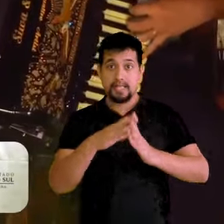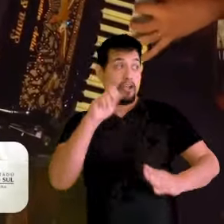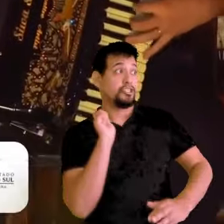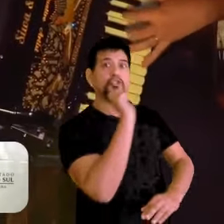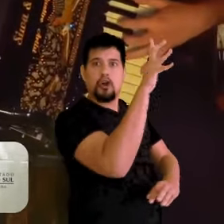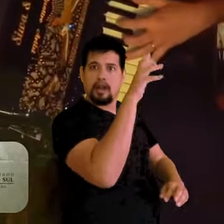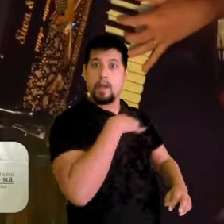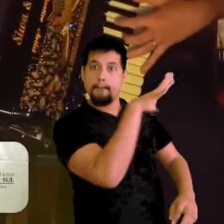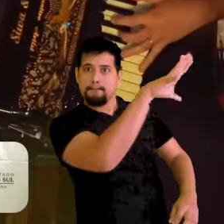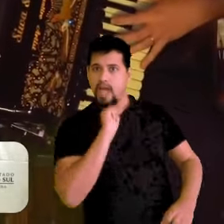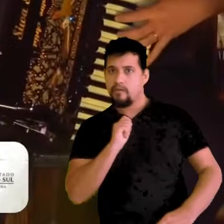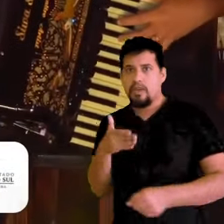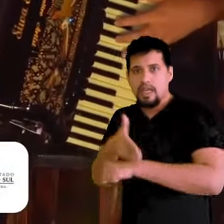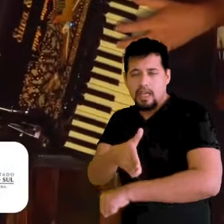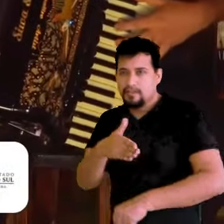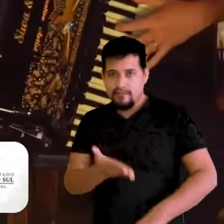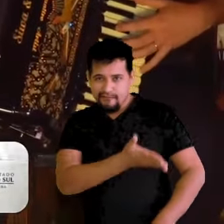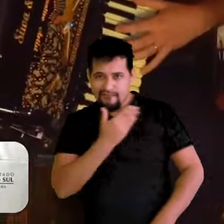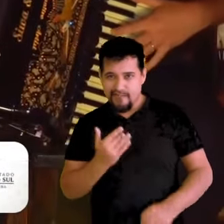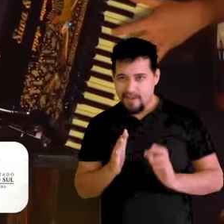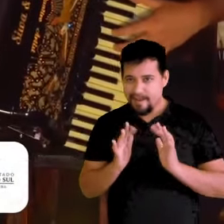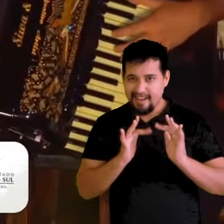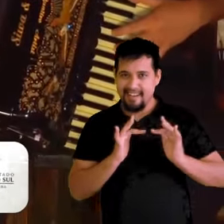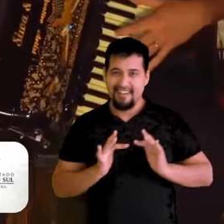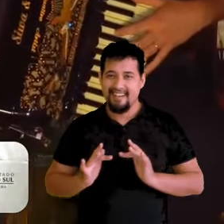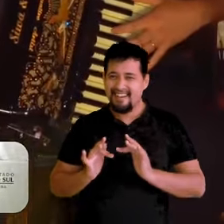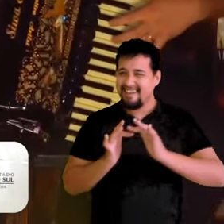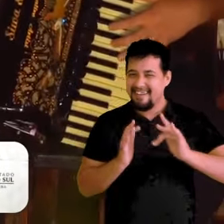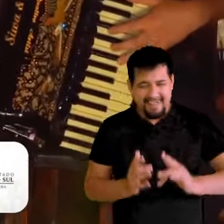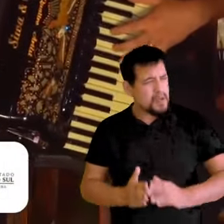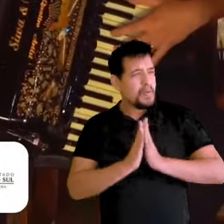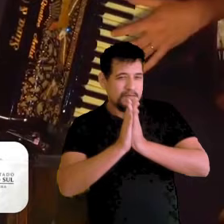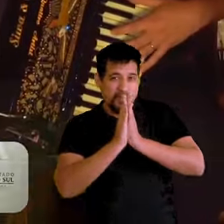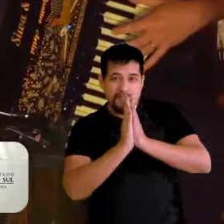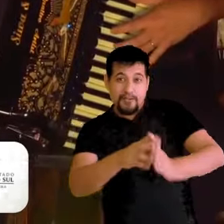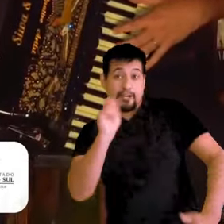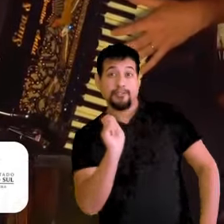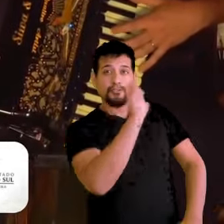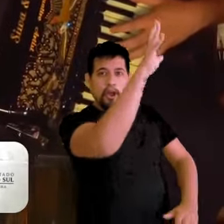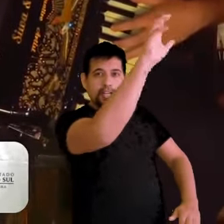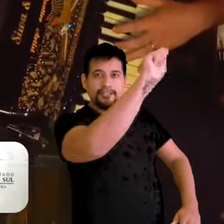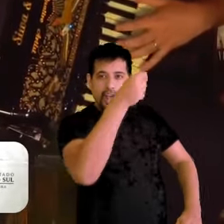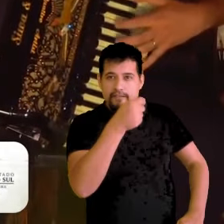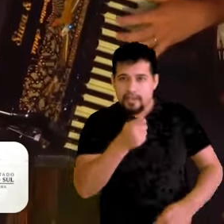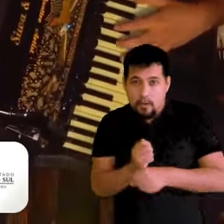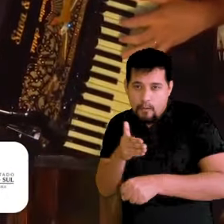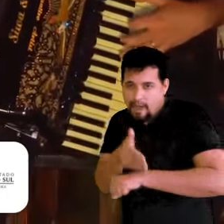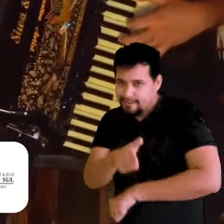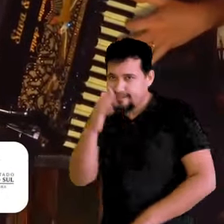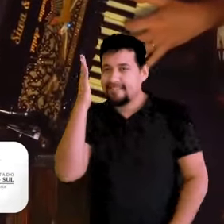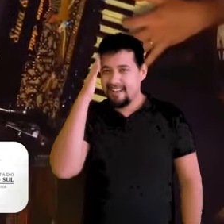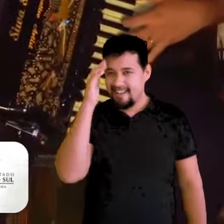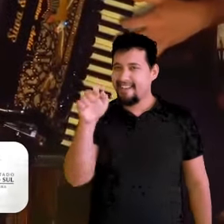Atira a chave da sacada, deixa eu entrar. Atira a chave da sacada, vamos namorar. Tira a chave da sacada, guria, tira a